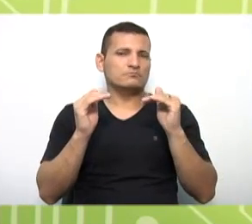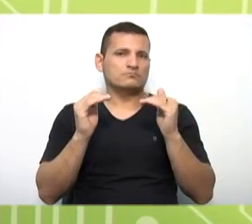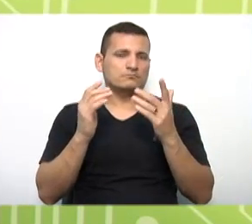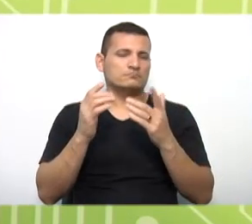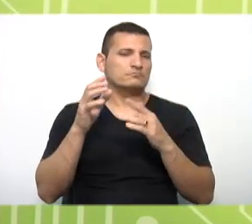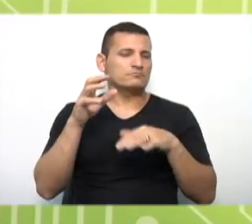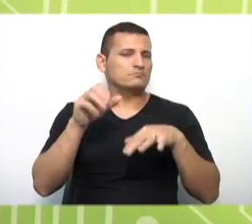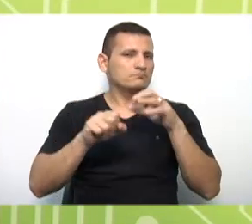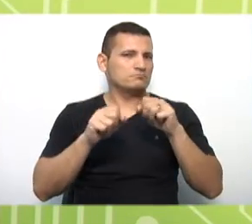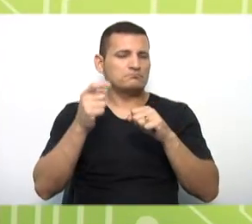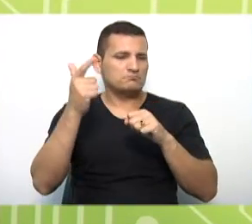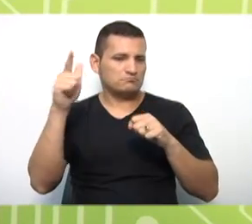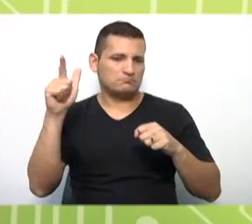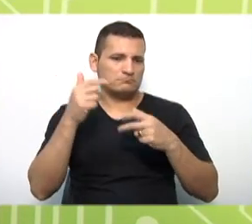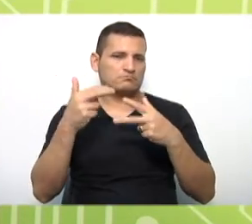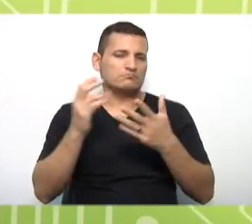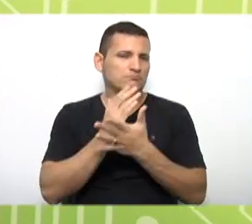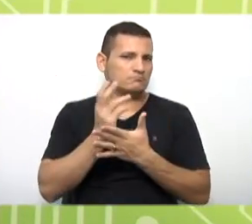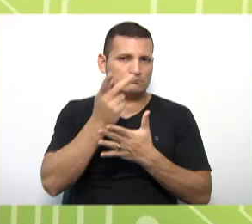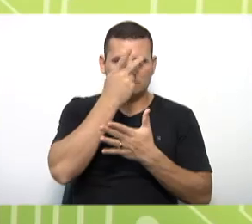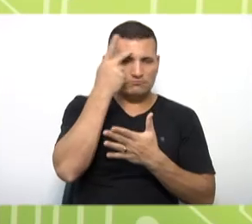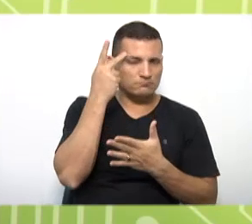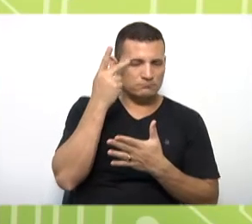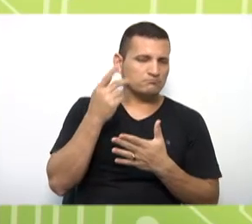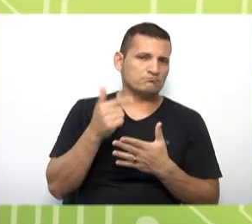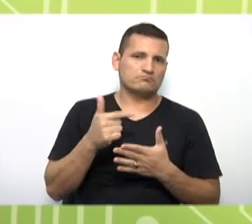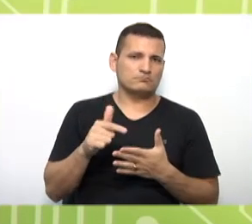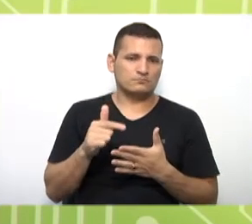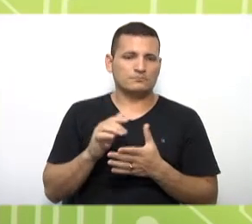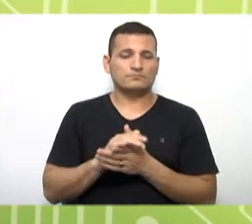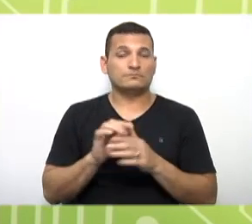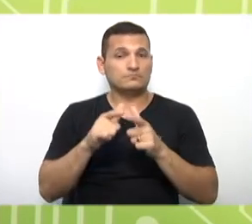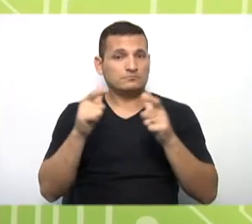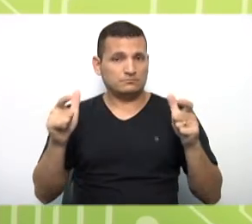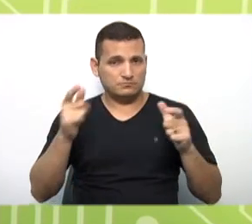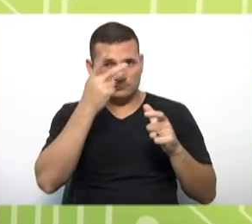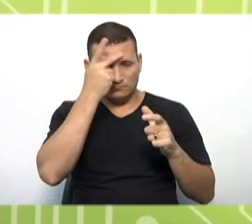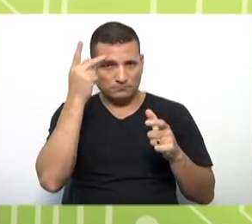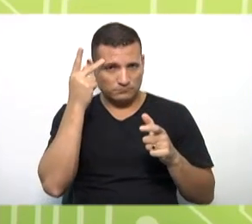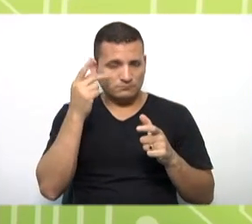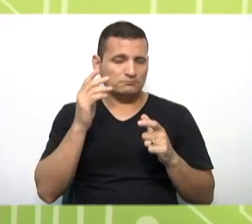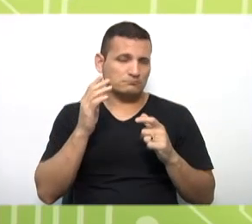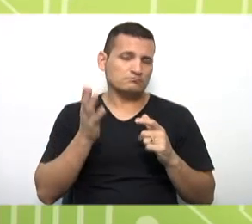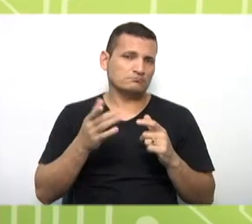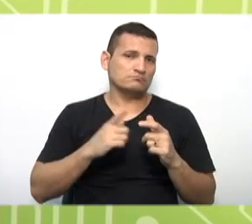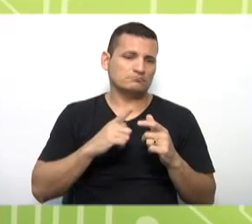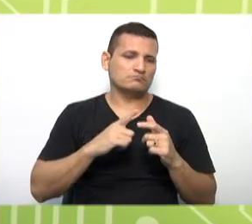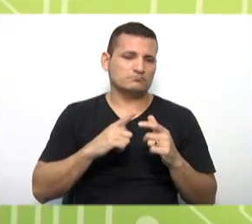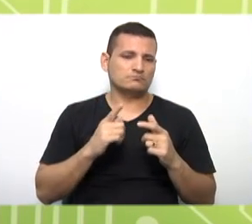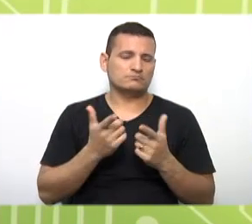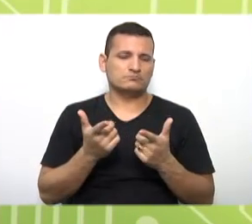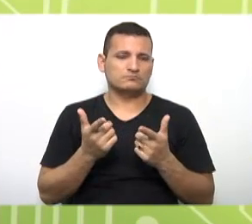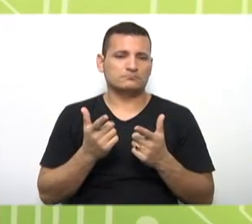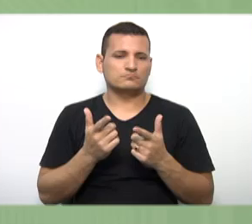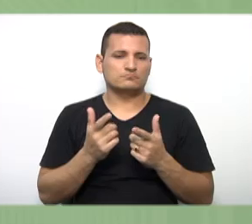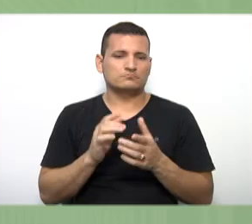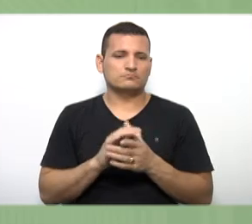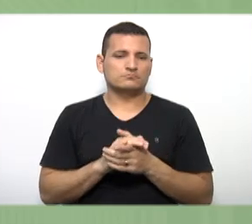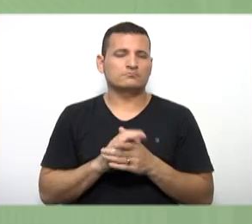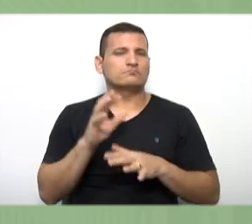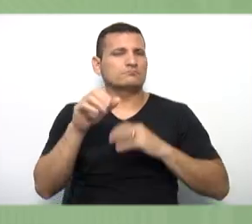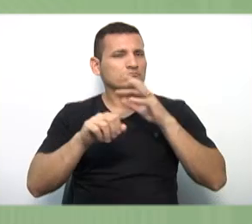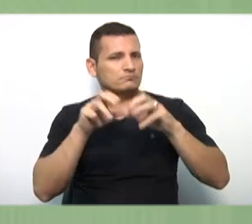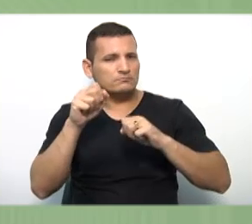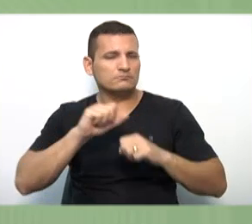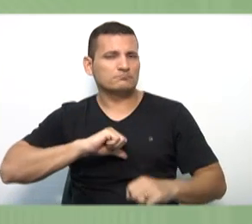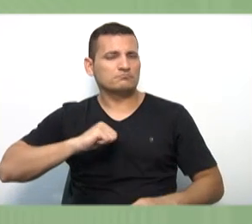outros pilares da pirâmide, mas a maior parte das pessoas já estão buscando a